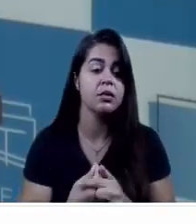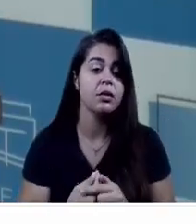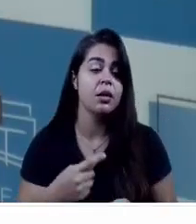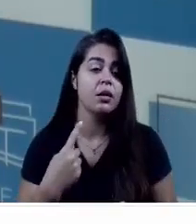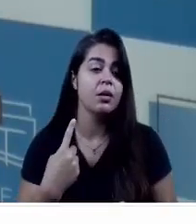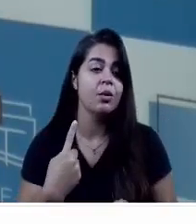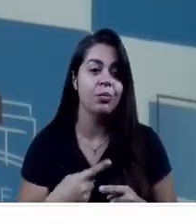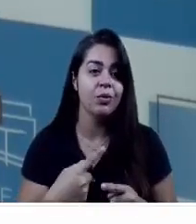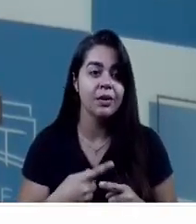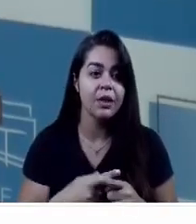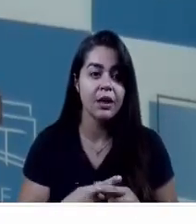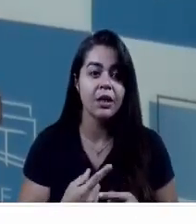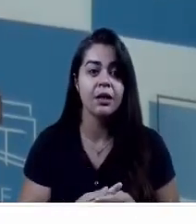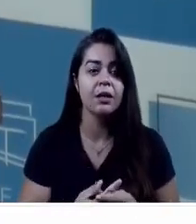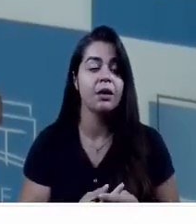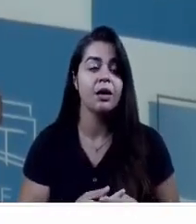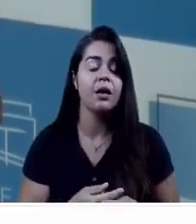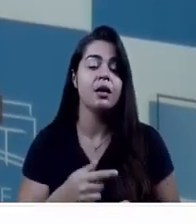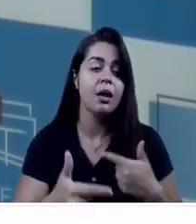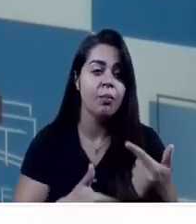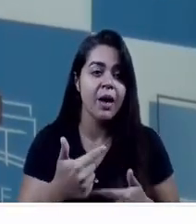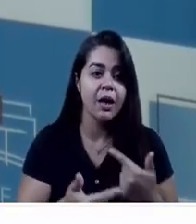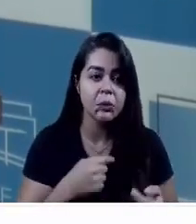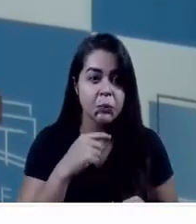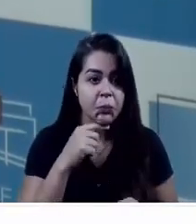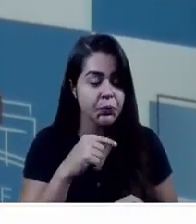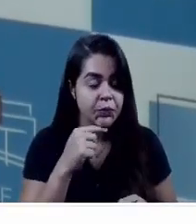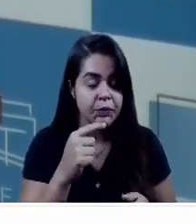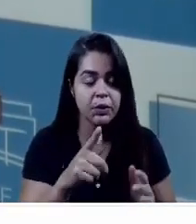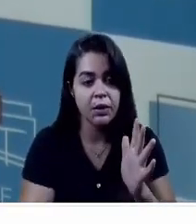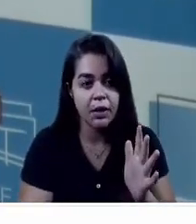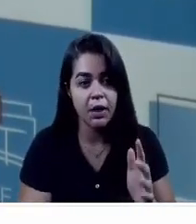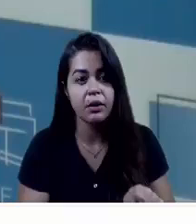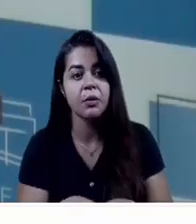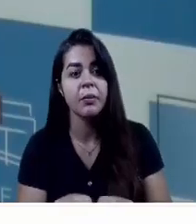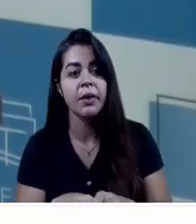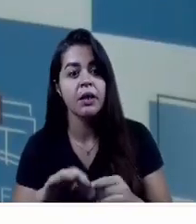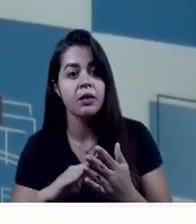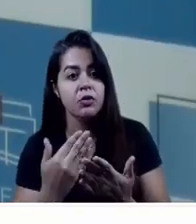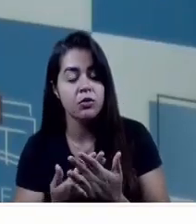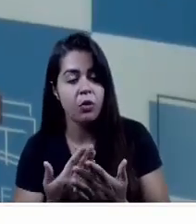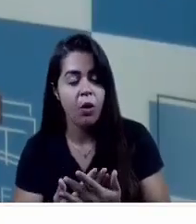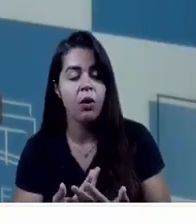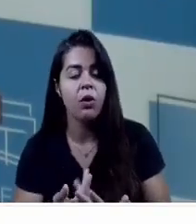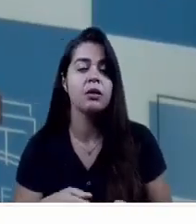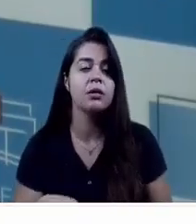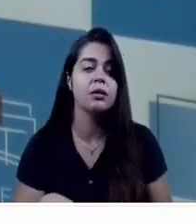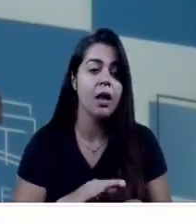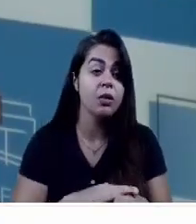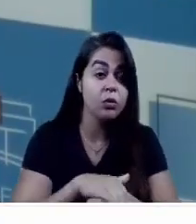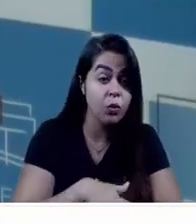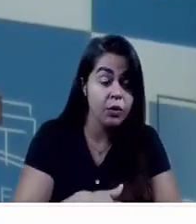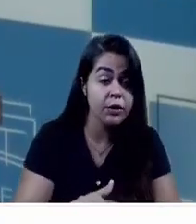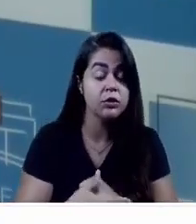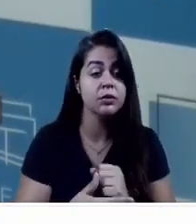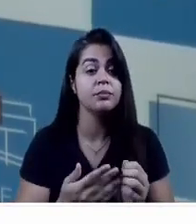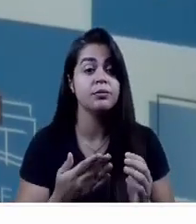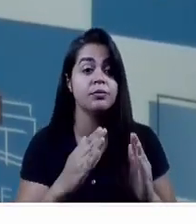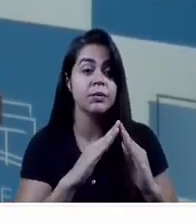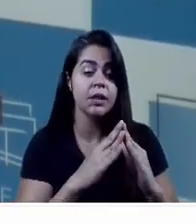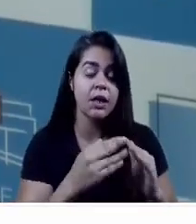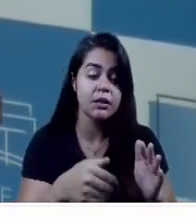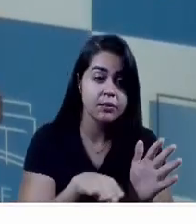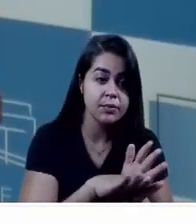na escola, na hora de voltar à noite do trabalho, às vezes perde ali o ônibus das 7, 7 e pouquinho, depois só volta depois